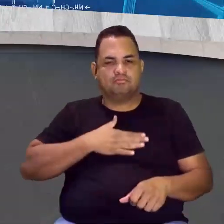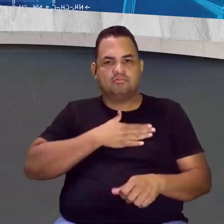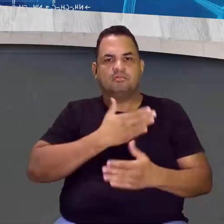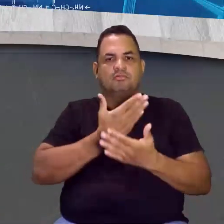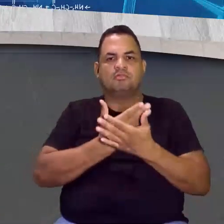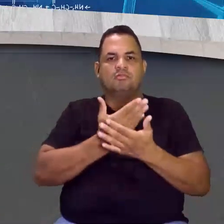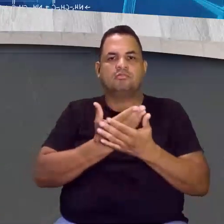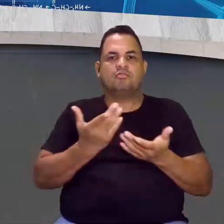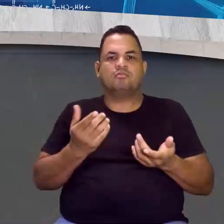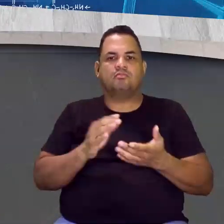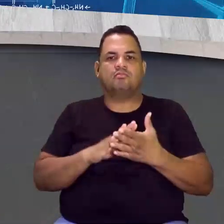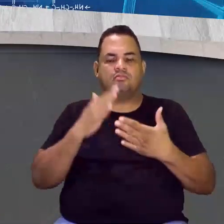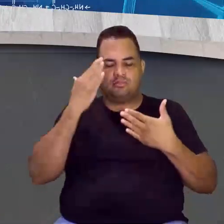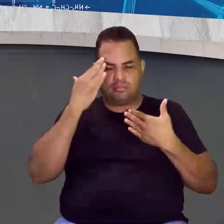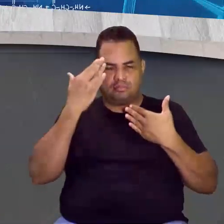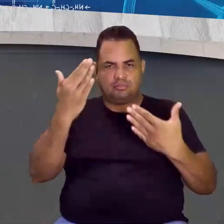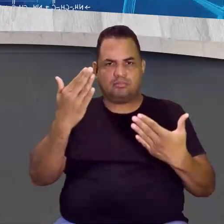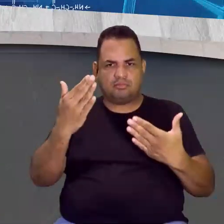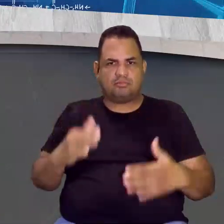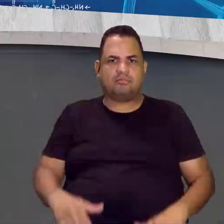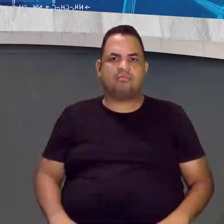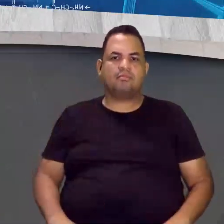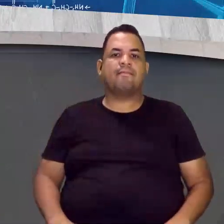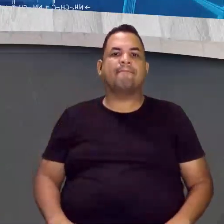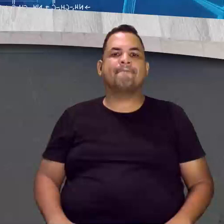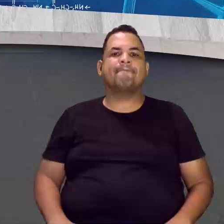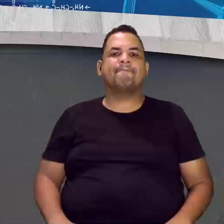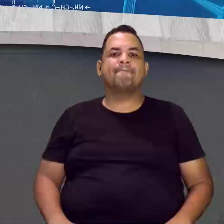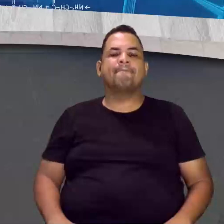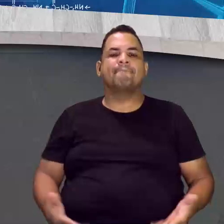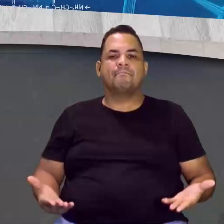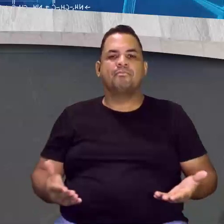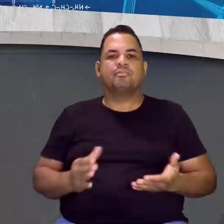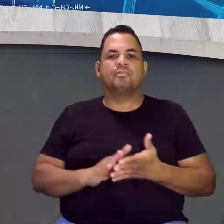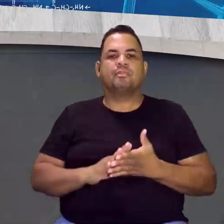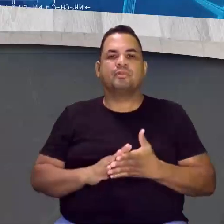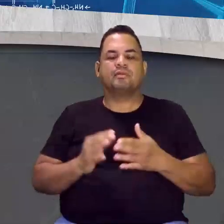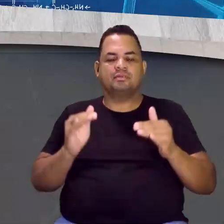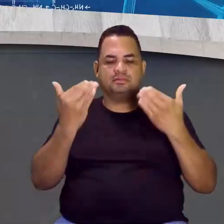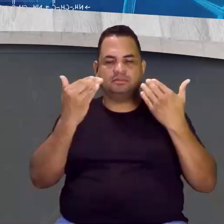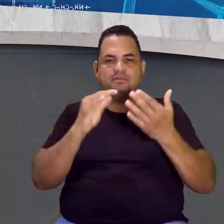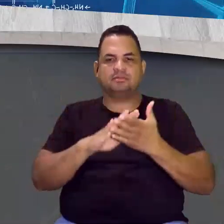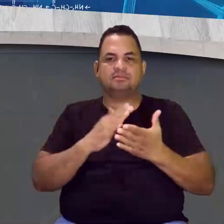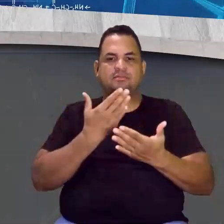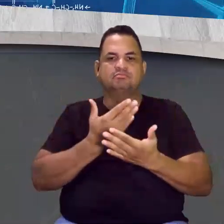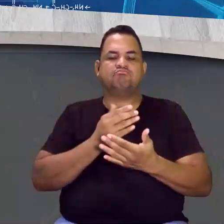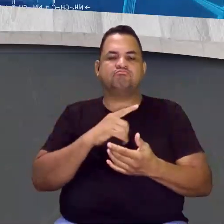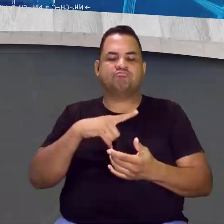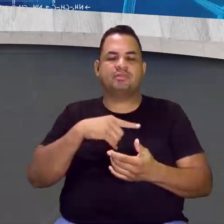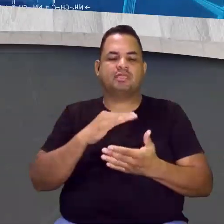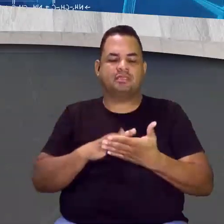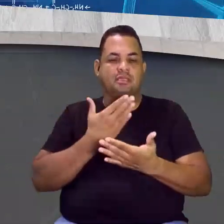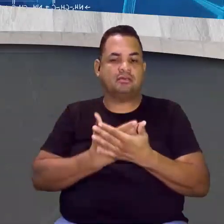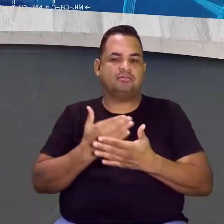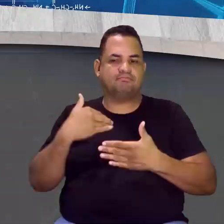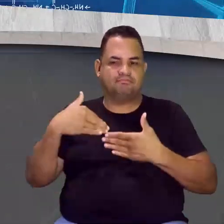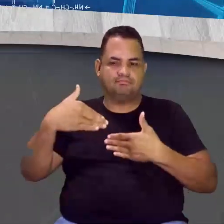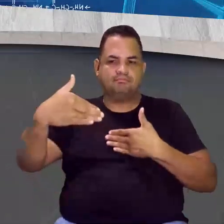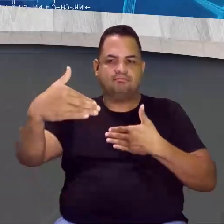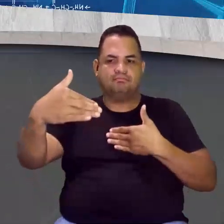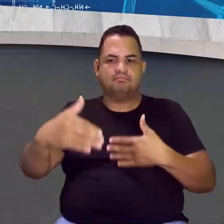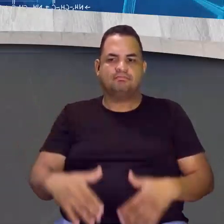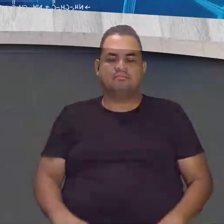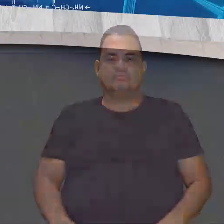gostado da aula de hoje. Muito obrigada pela presença de vocês e fiquem ligados que nós temos mais aula pela frente.